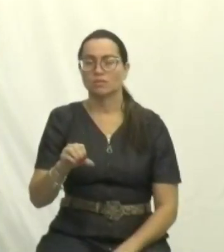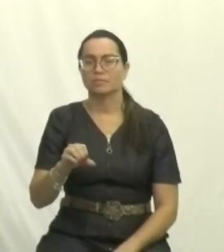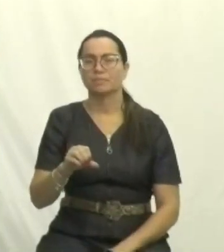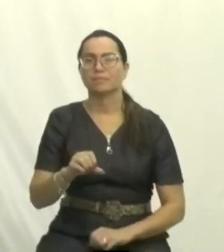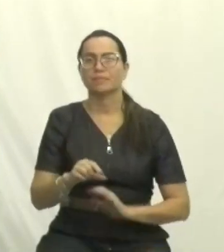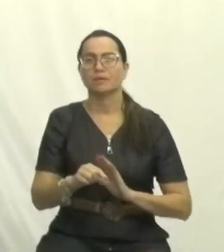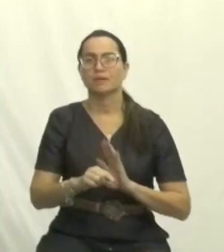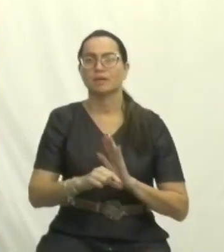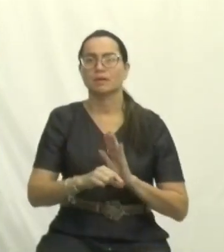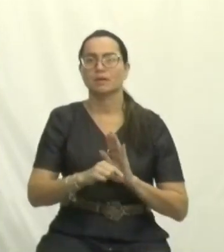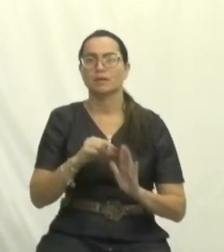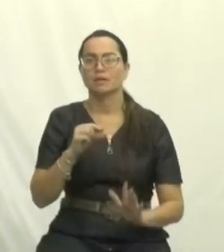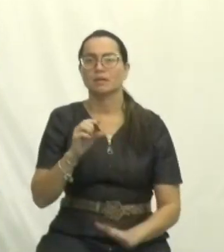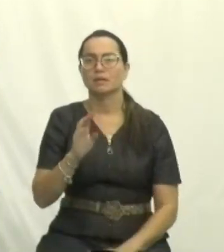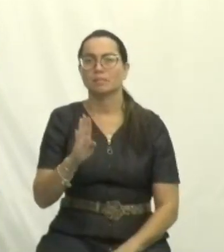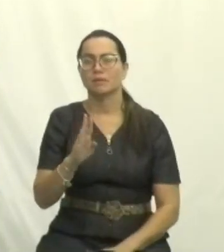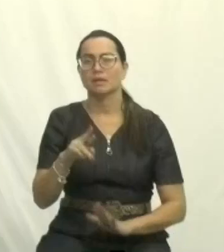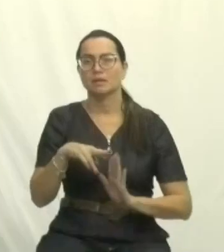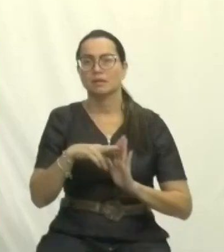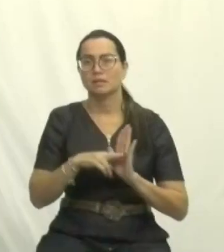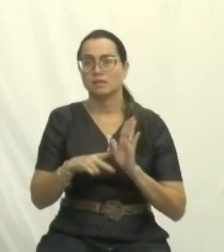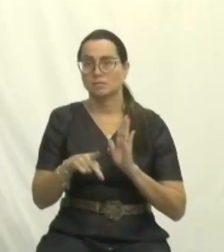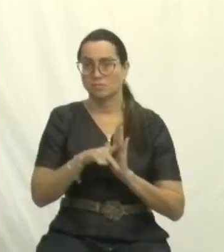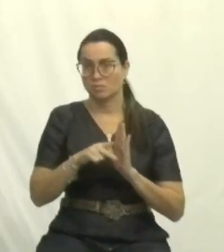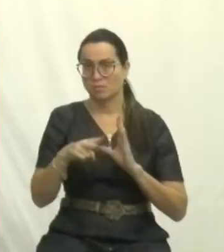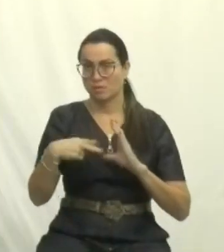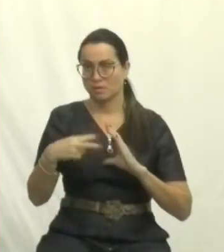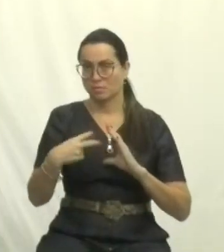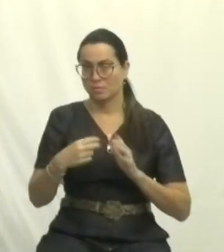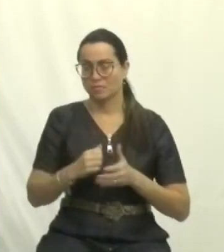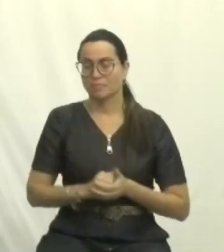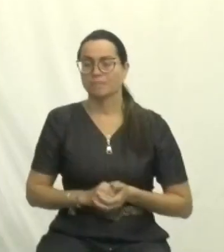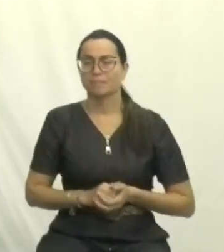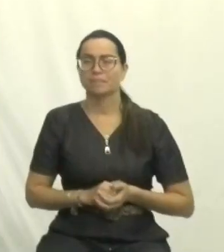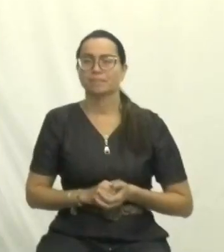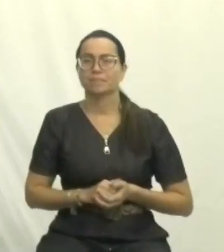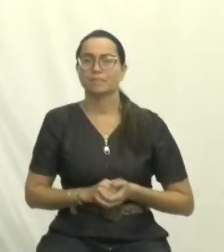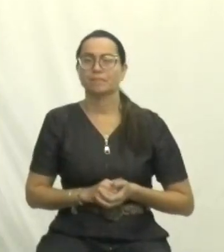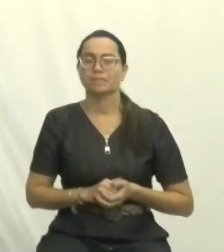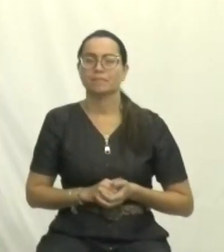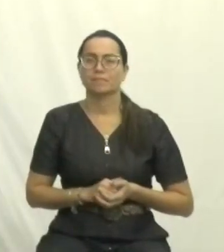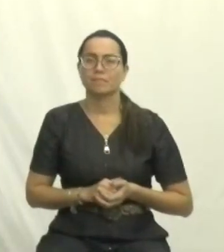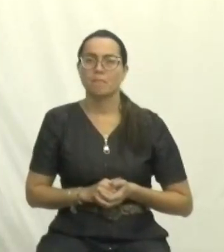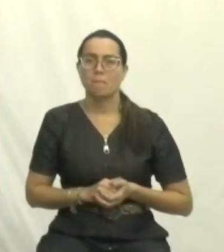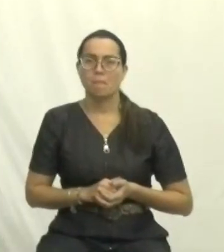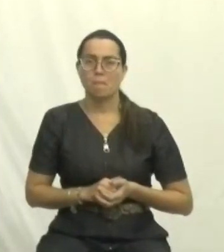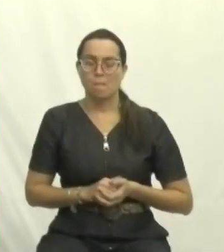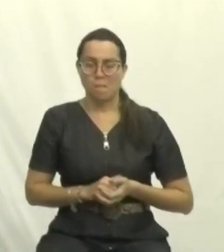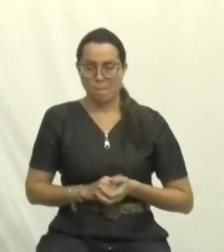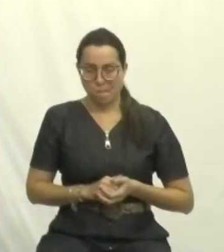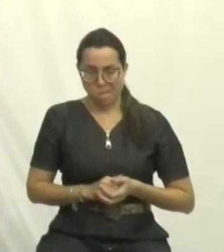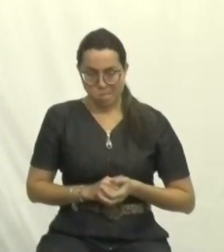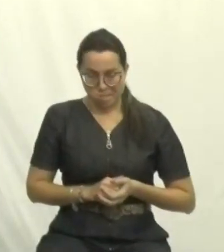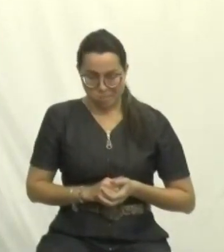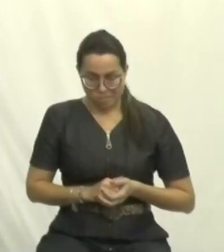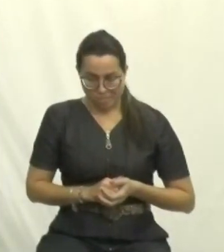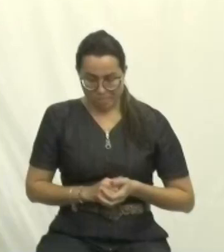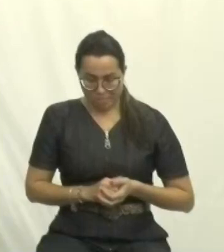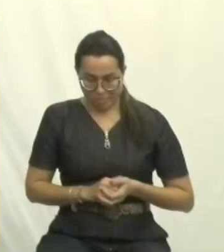do regimento interno desta casa. Atenciosamente, Giovanni Marcolino Leandro, assessor parlamentar.